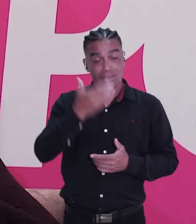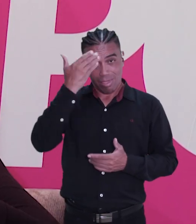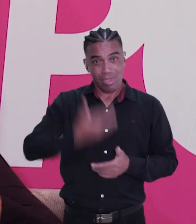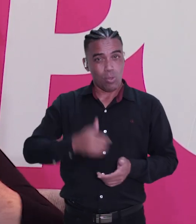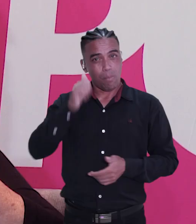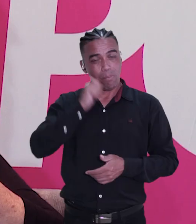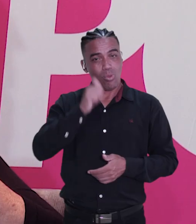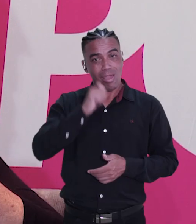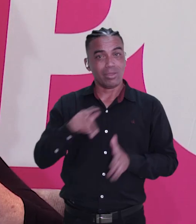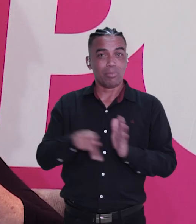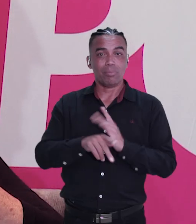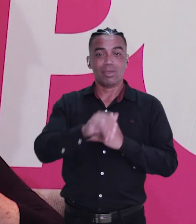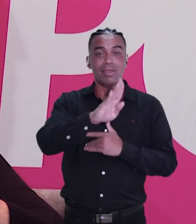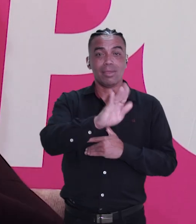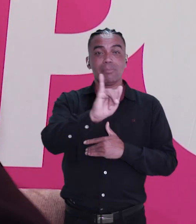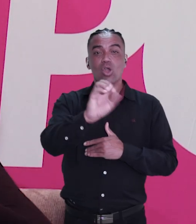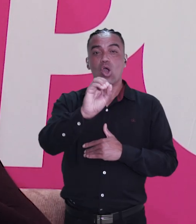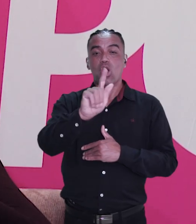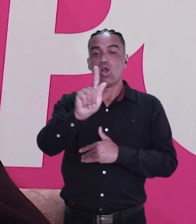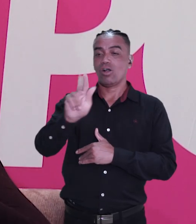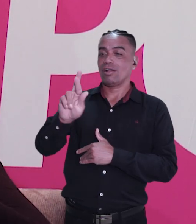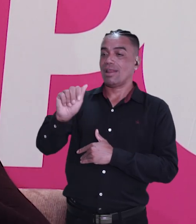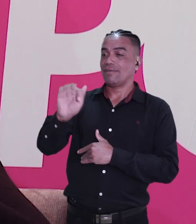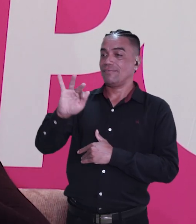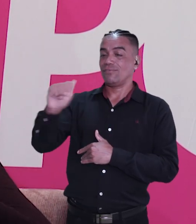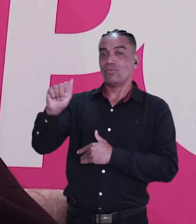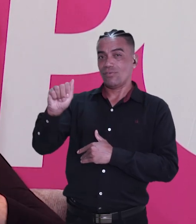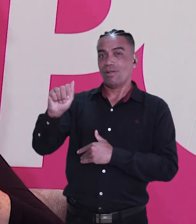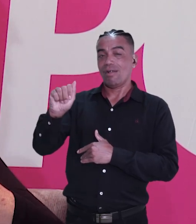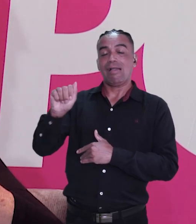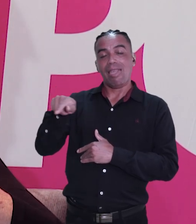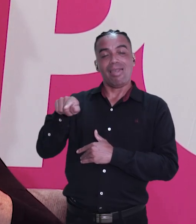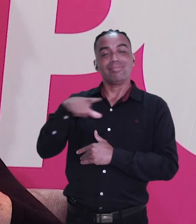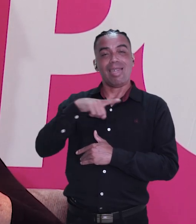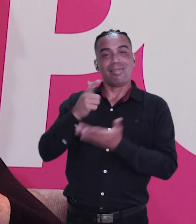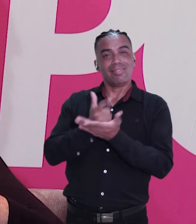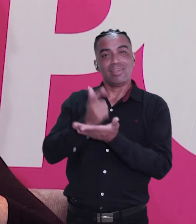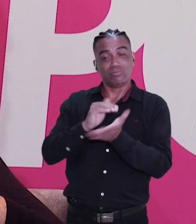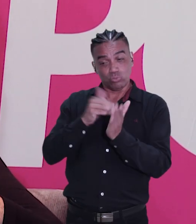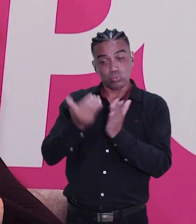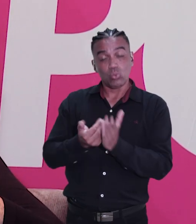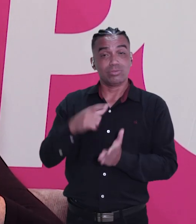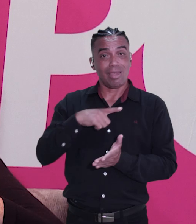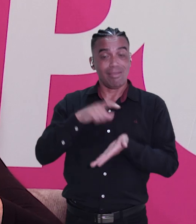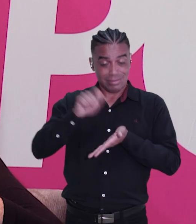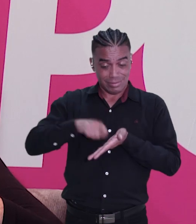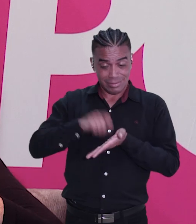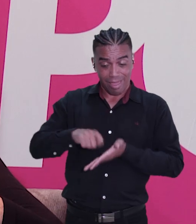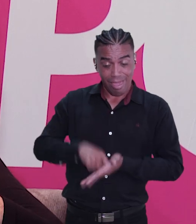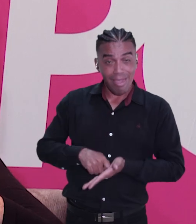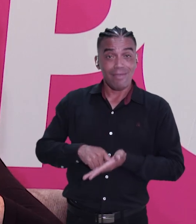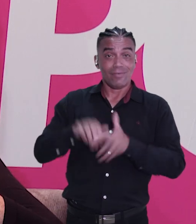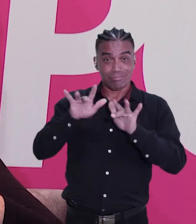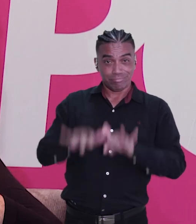isso. Eu, como sou mulher de biógrafo, eu digo que os livros têm uma biografia, né? Todos os livros que